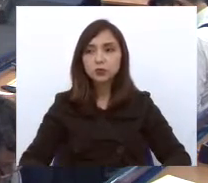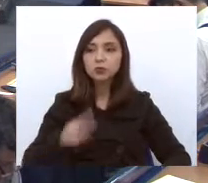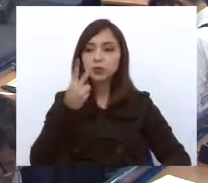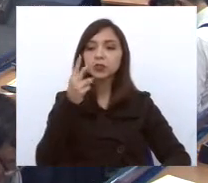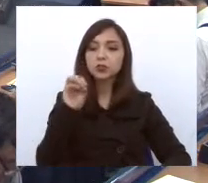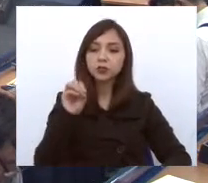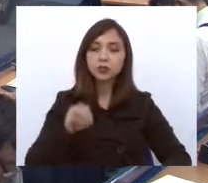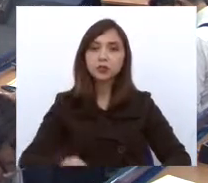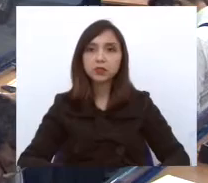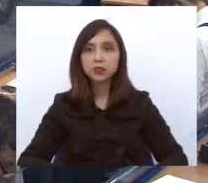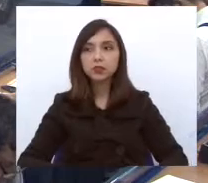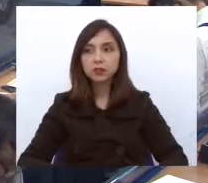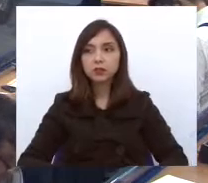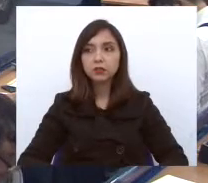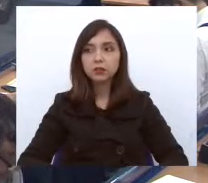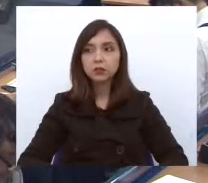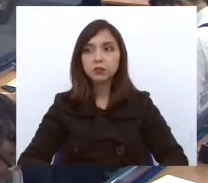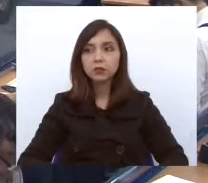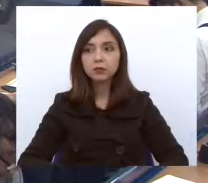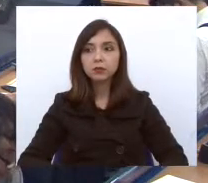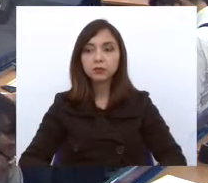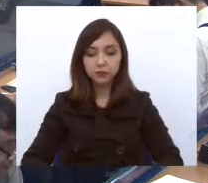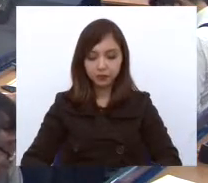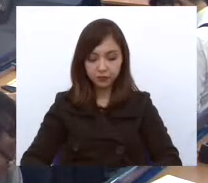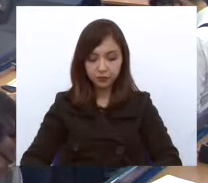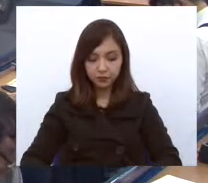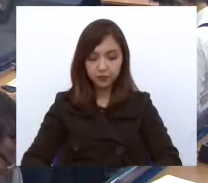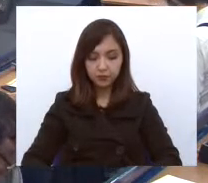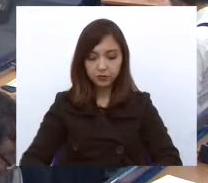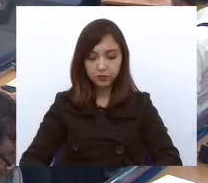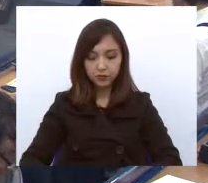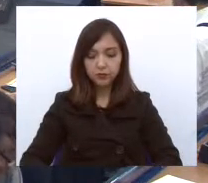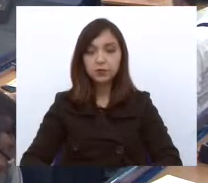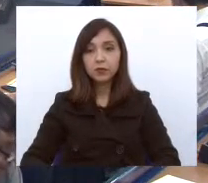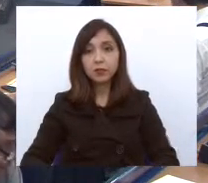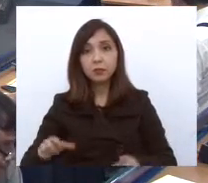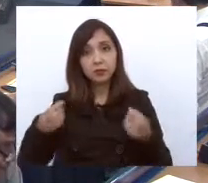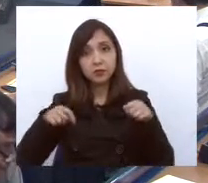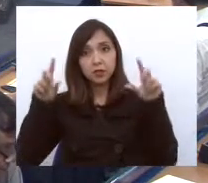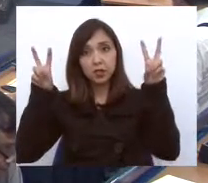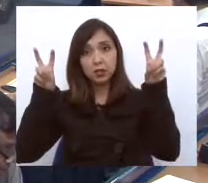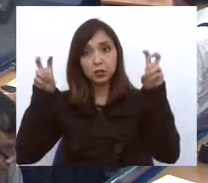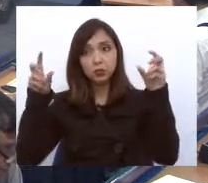20, vereador. Vou completar a minha questão de ordem. Dentro do assunto.